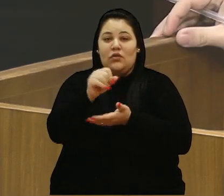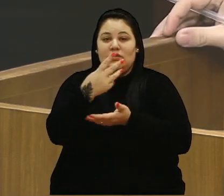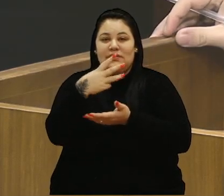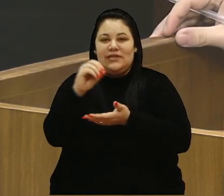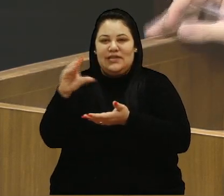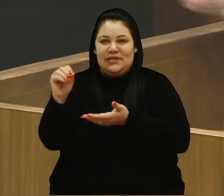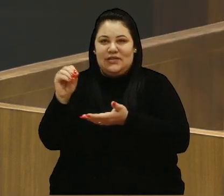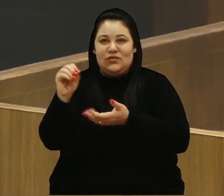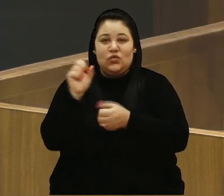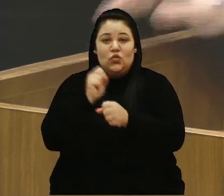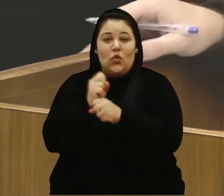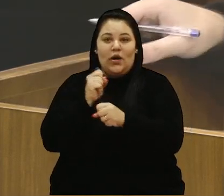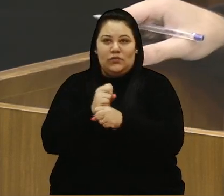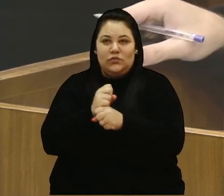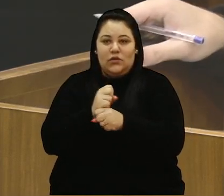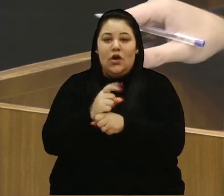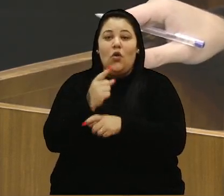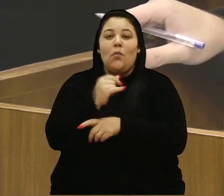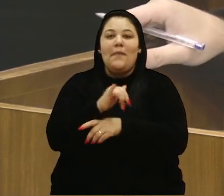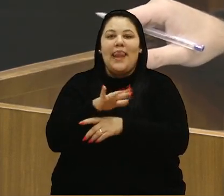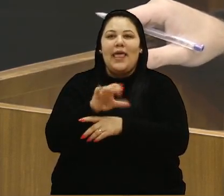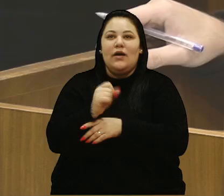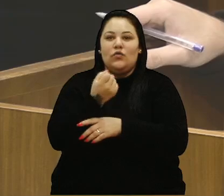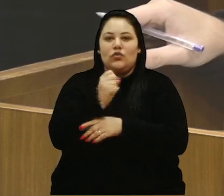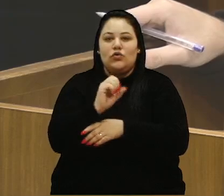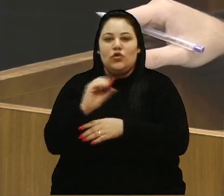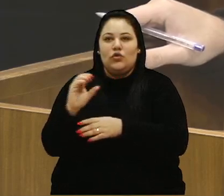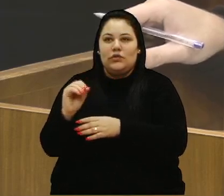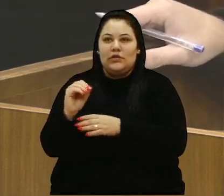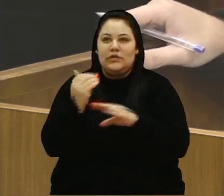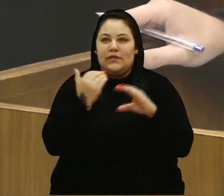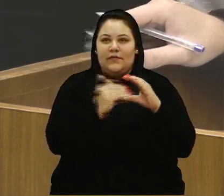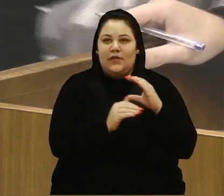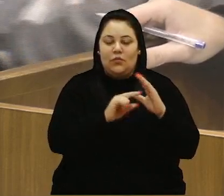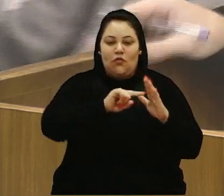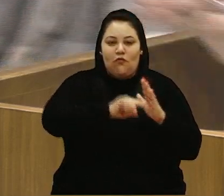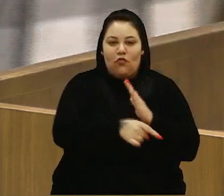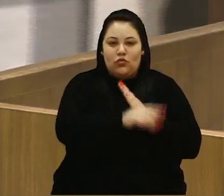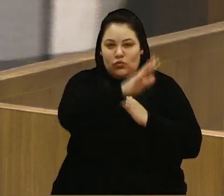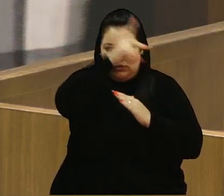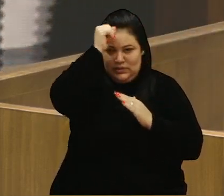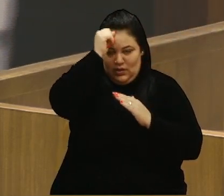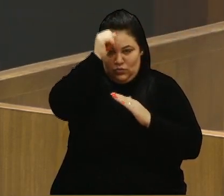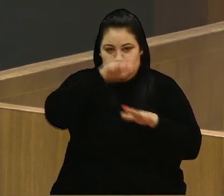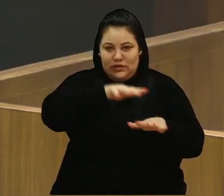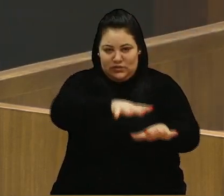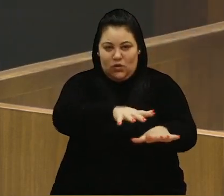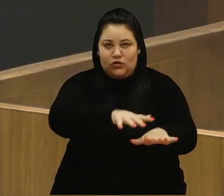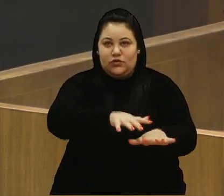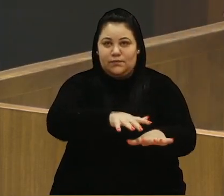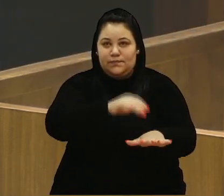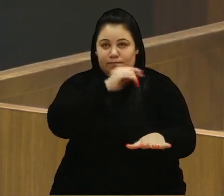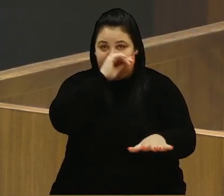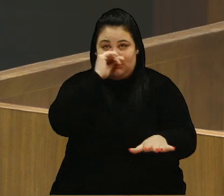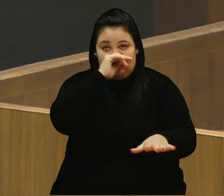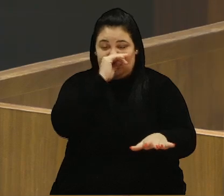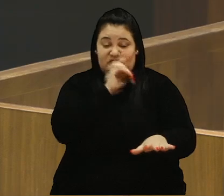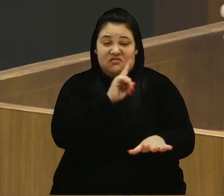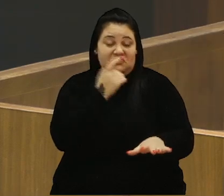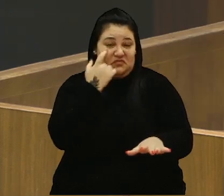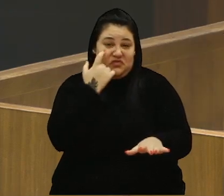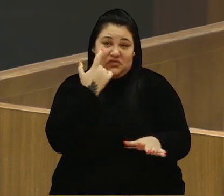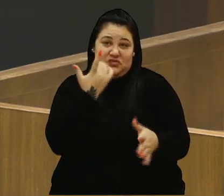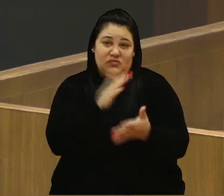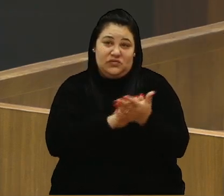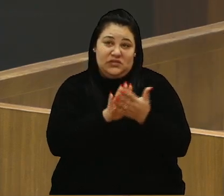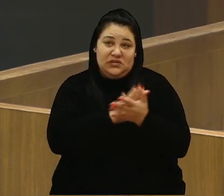que eles têm num ano, tá? 1 milhão e 800 eles destinam para a Funtran, que é um fundo municipal de transportes ali, que eu não vejo muito o